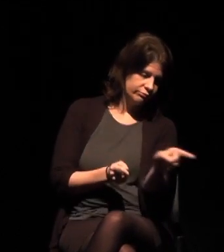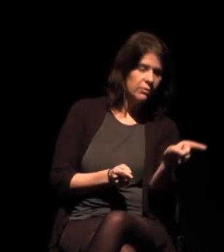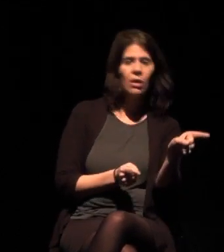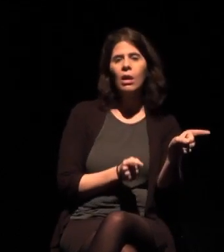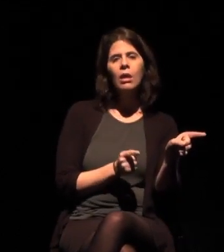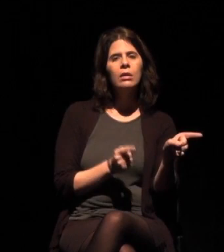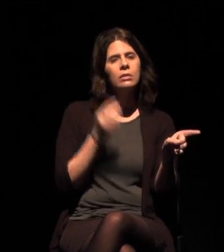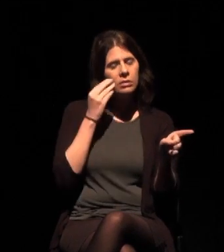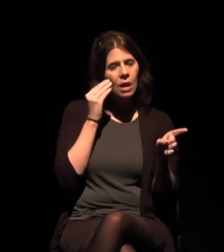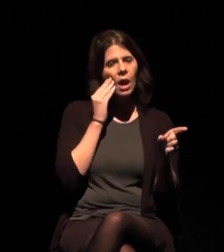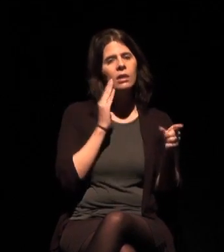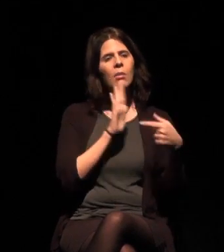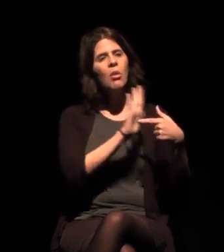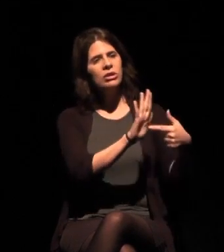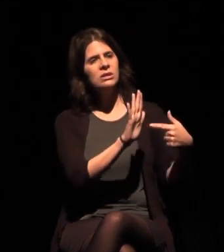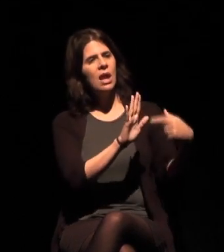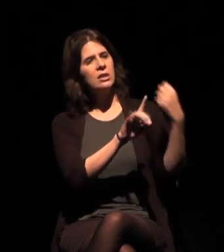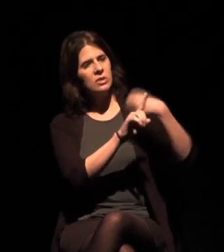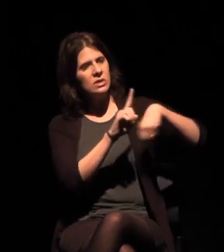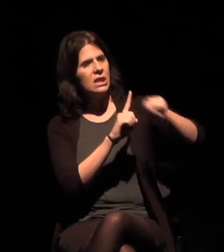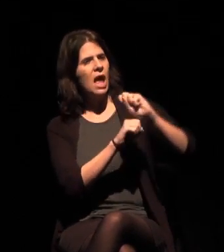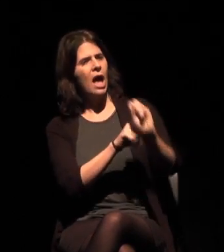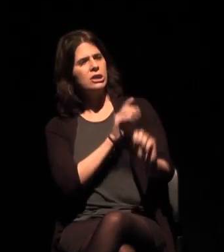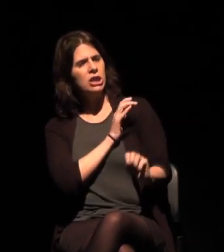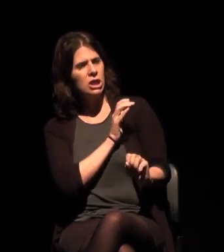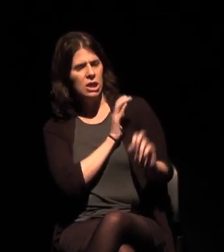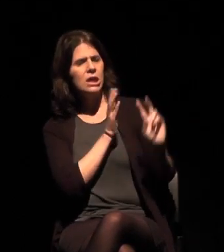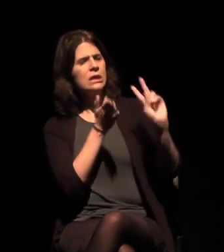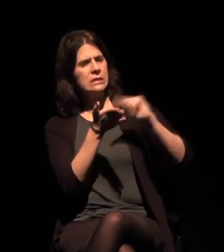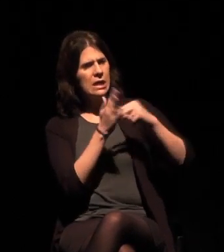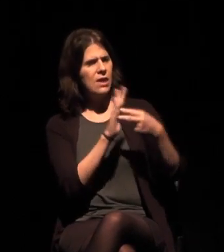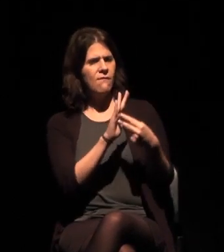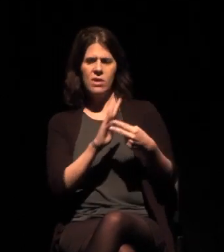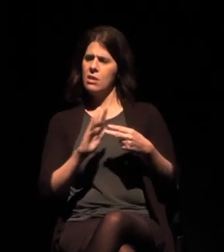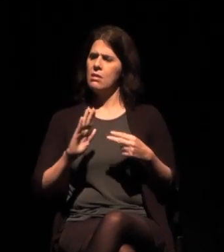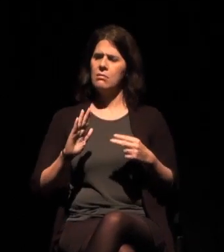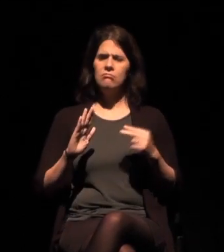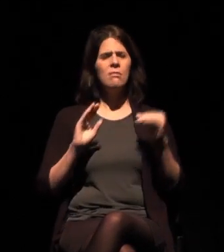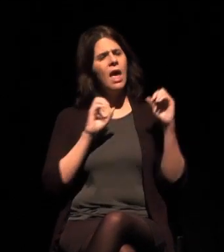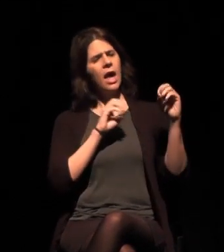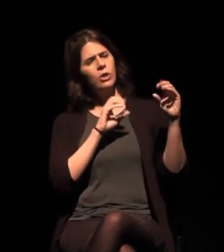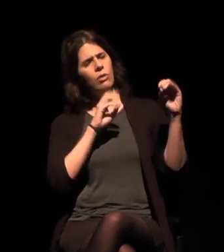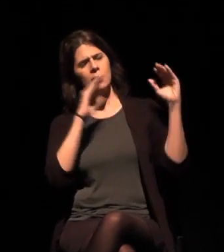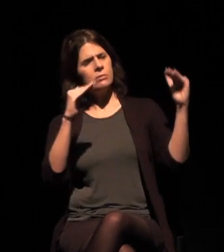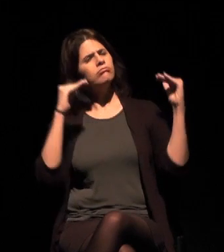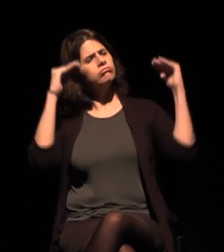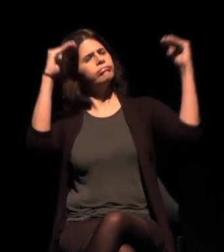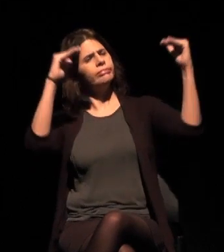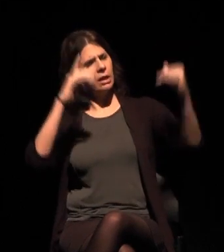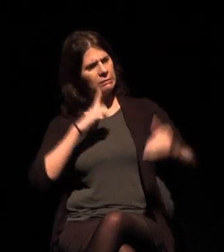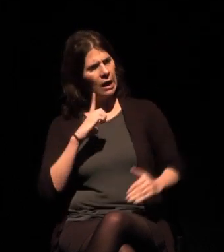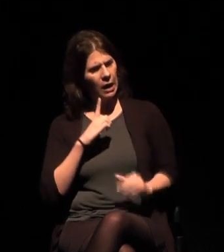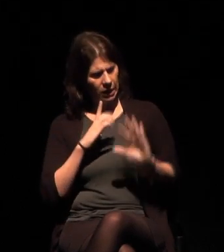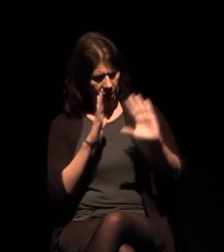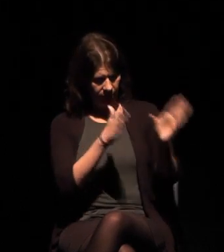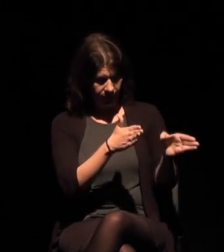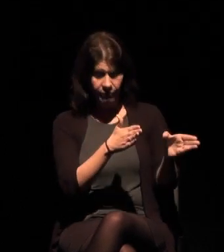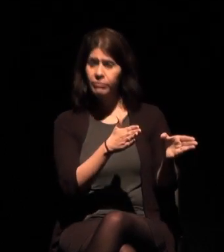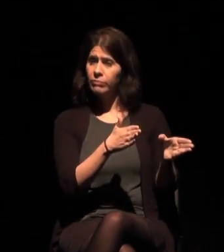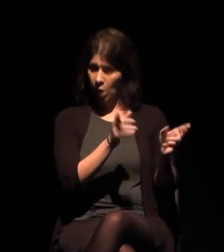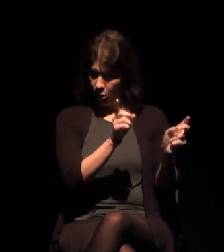privados mais ricas são aquelas onde a educação é mais elevada muito ruim mas por outro lado